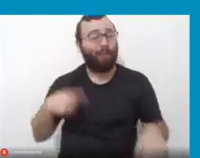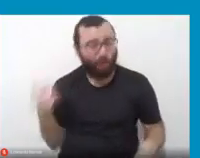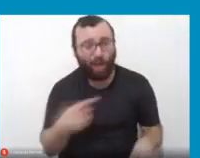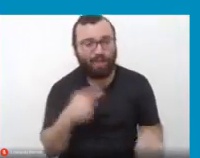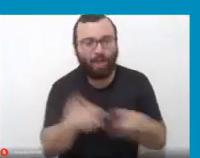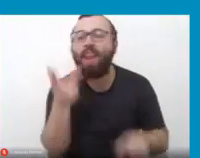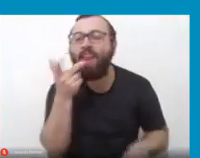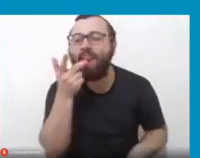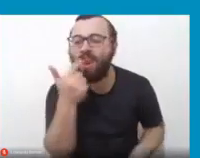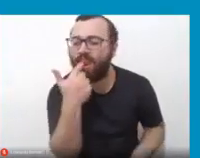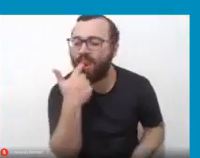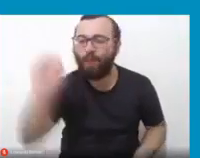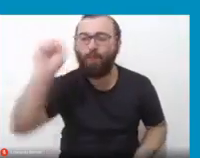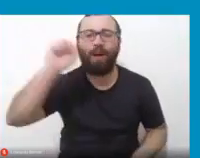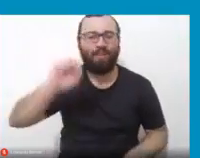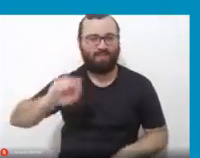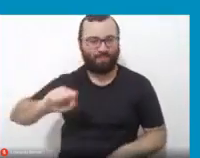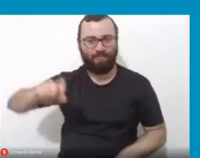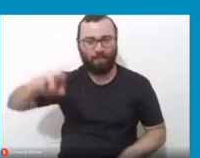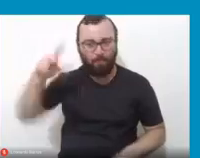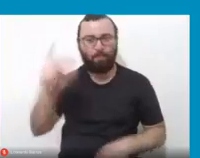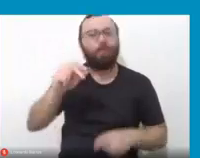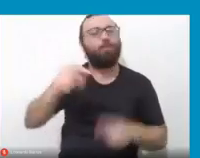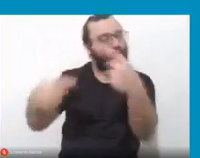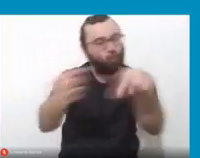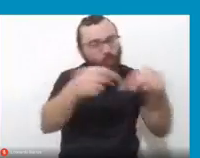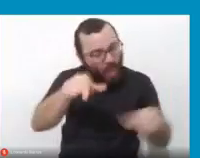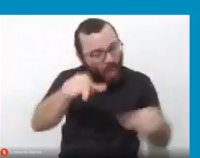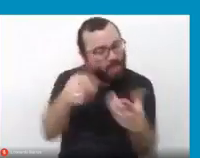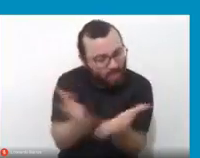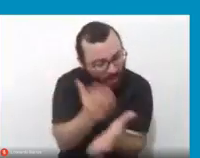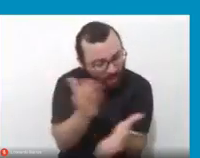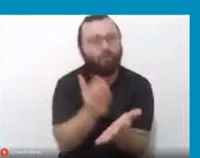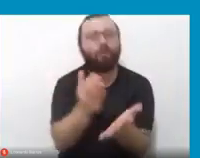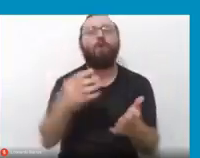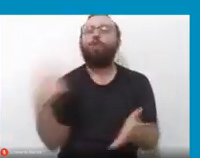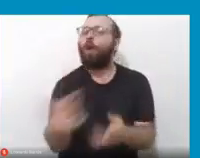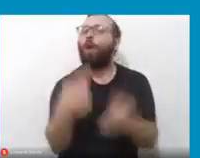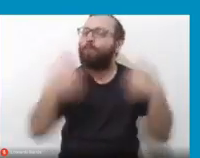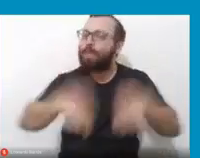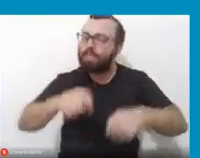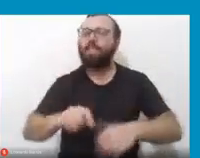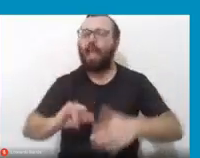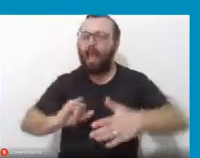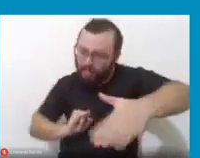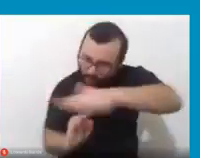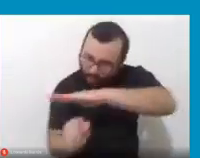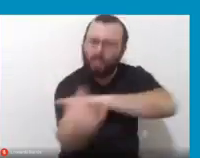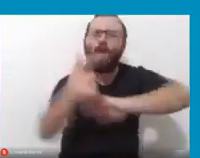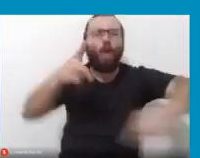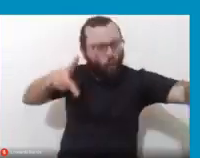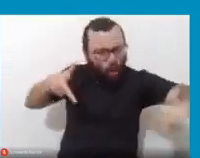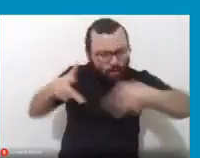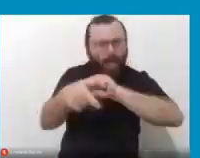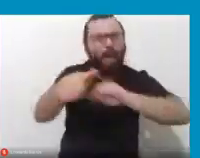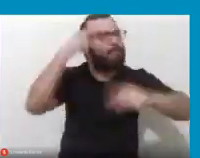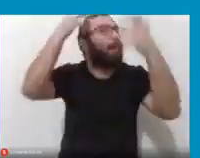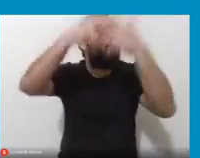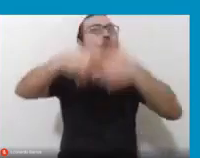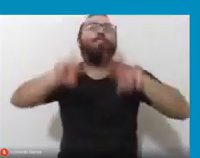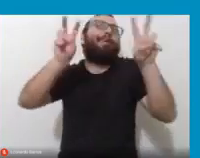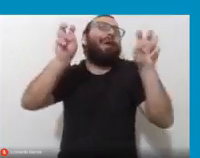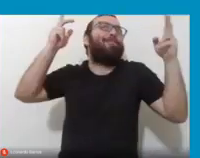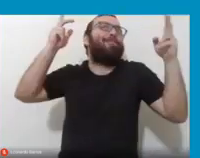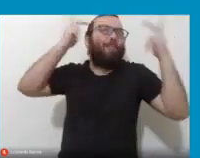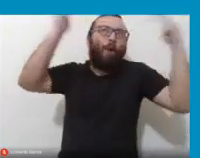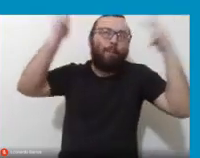afiada, discutindo isso aqui, com esse livro, e que a gente precisa intervir e cortar essas lógicas desse normal, que para